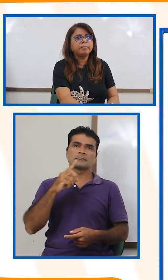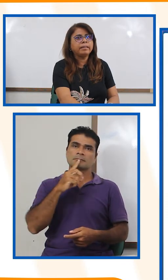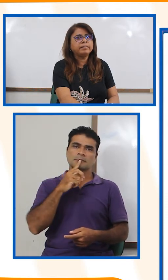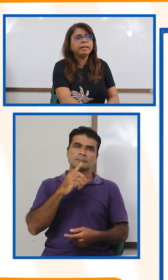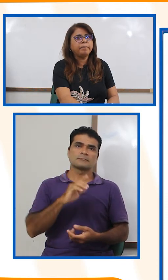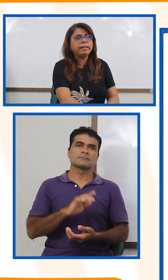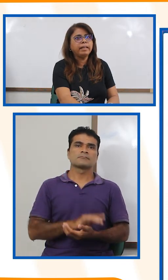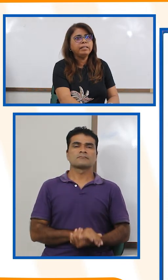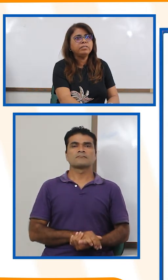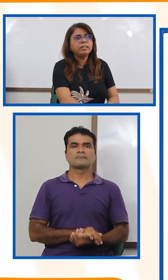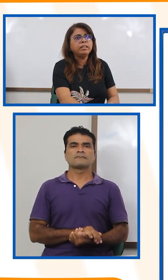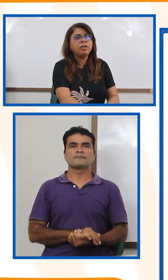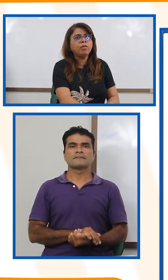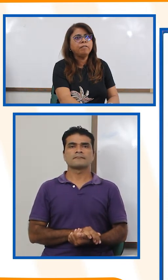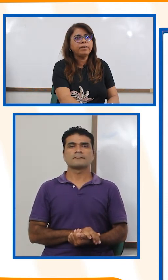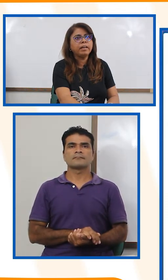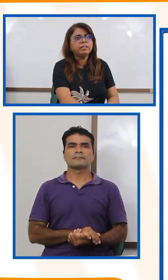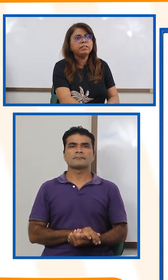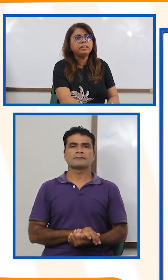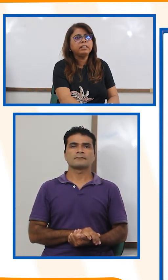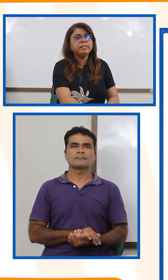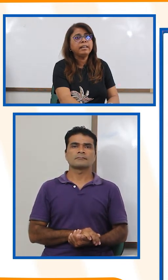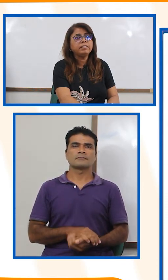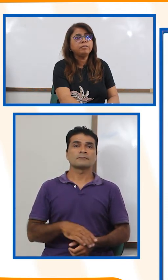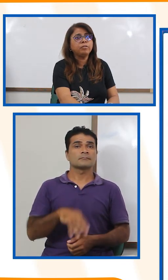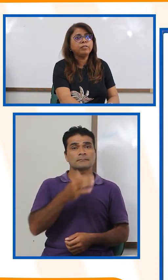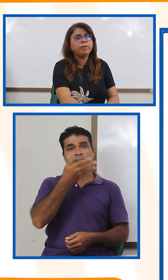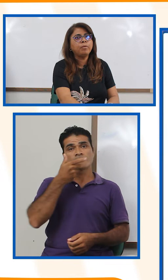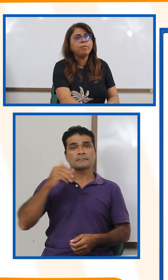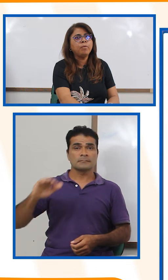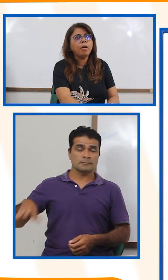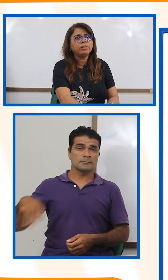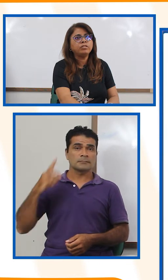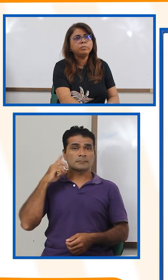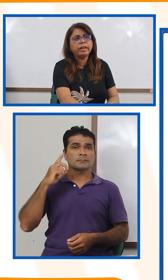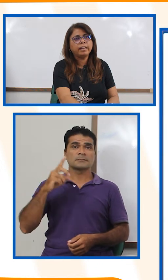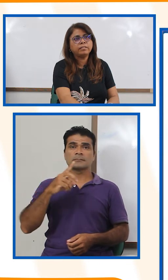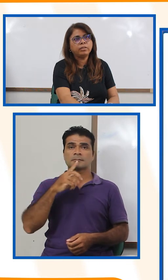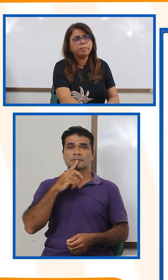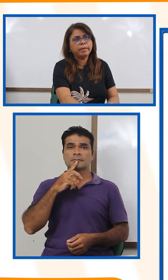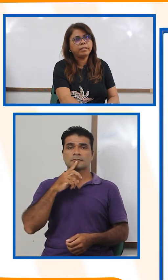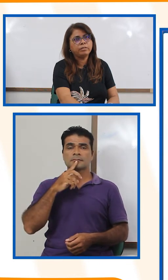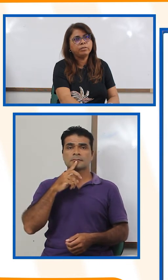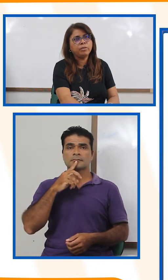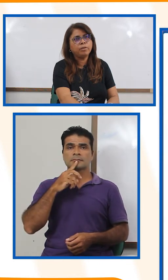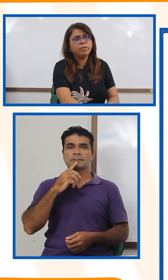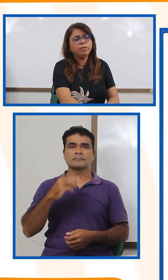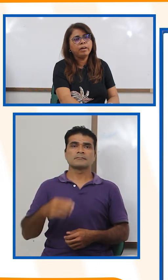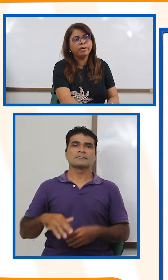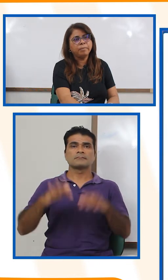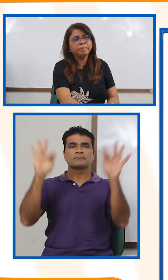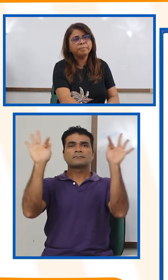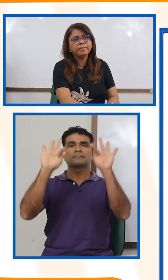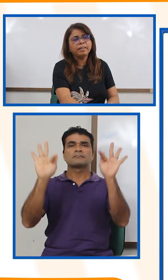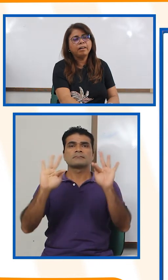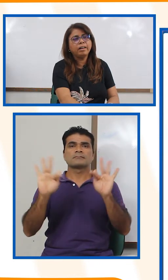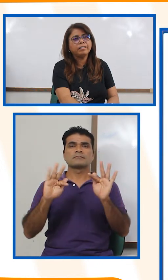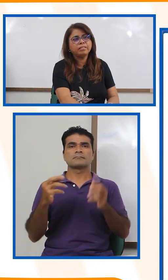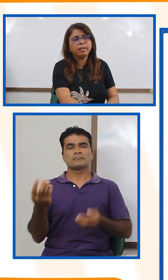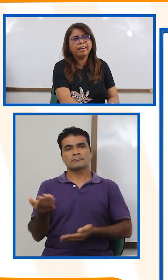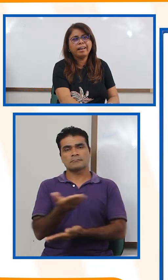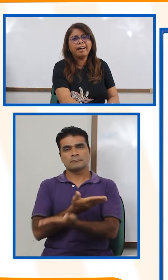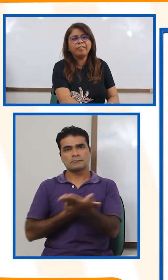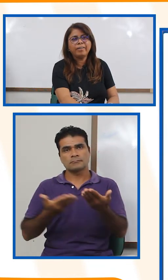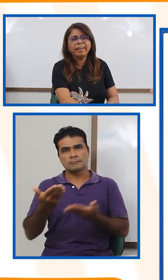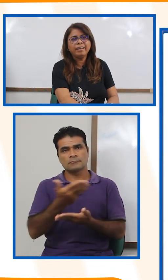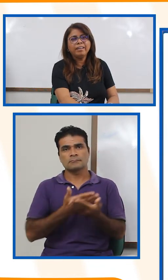Ele está mais independente e confiante e desenvolveu um ótimo relacionamento com o cão. Olha